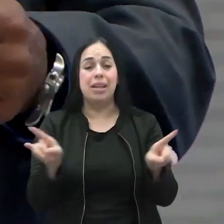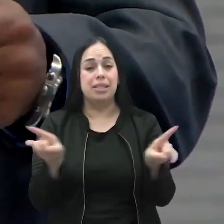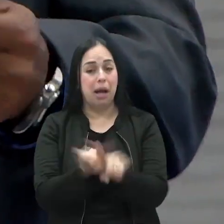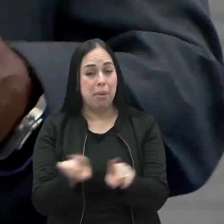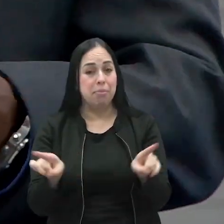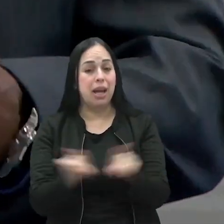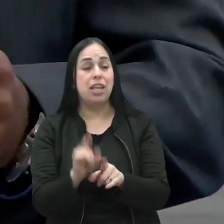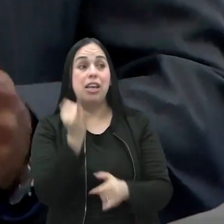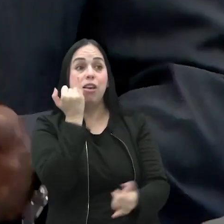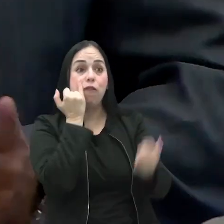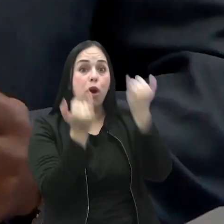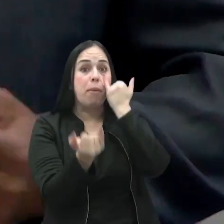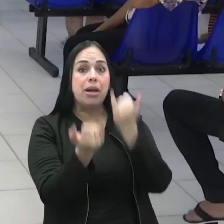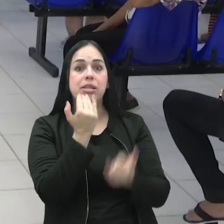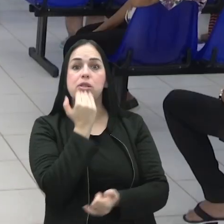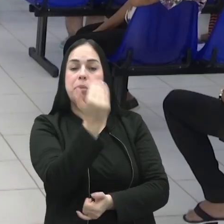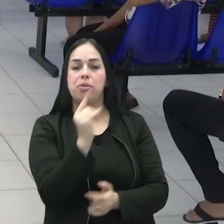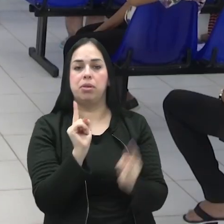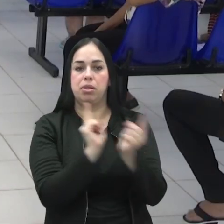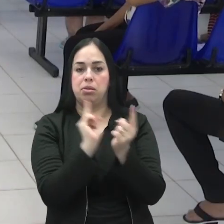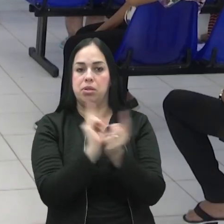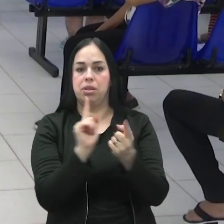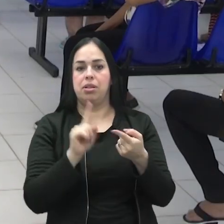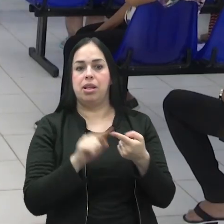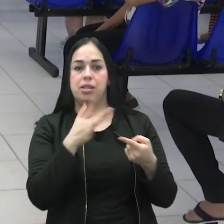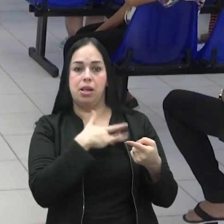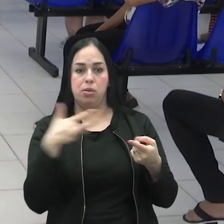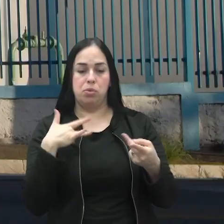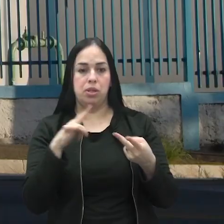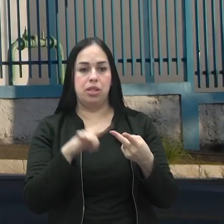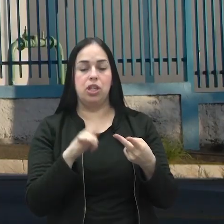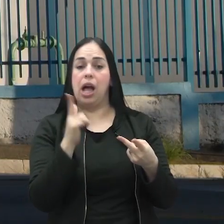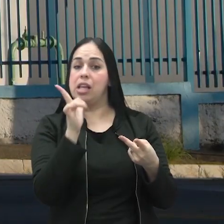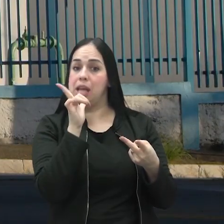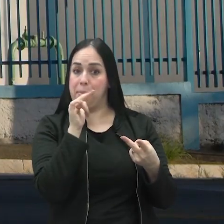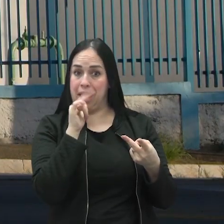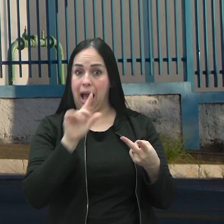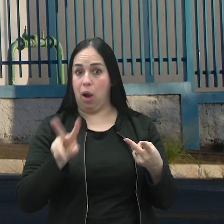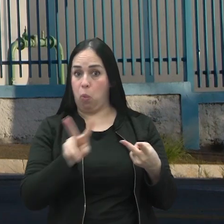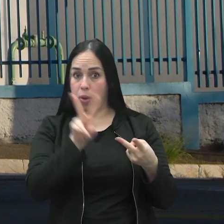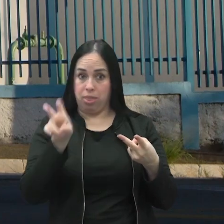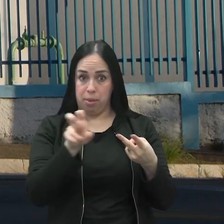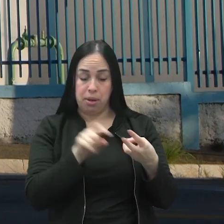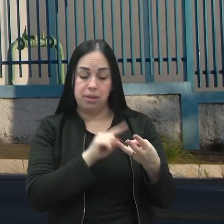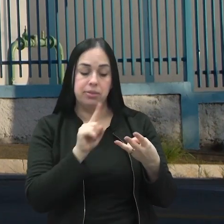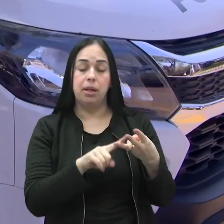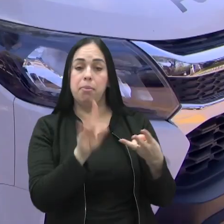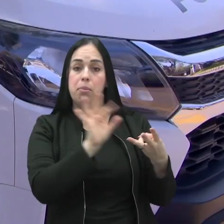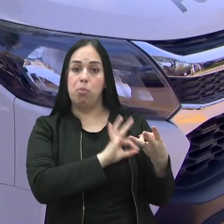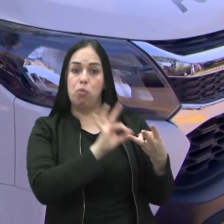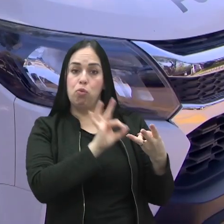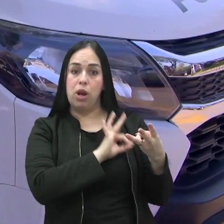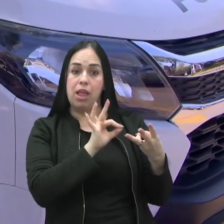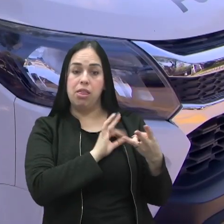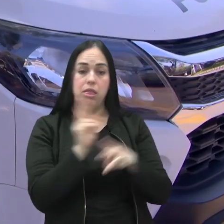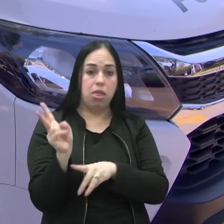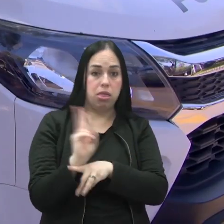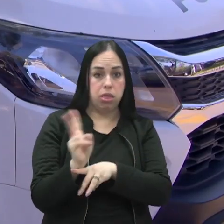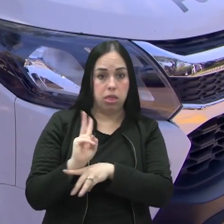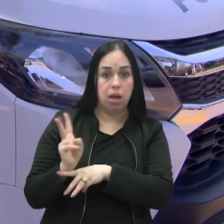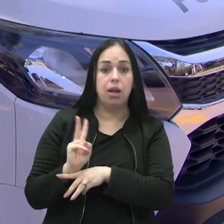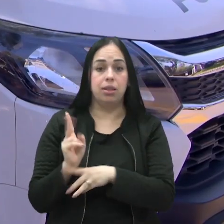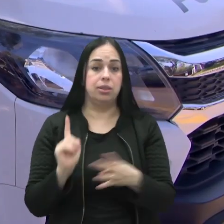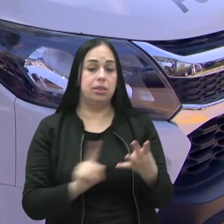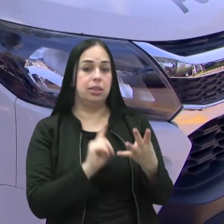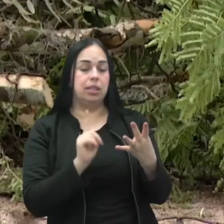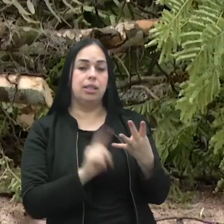mas também informações sobre atendimentos na saúde, fornecimento de água na cidade, ronda policial em